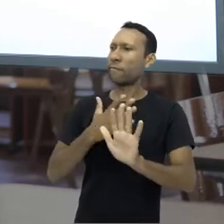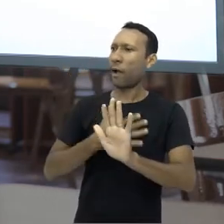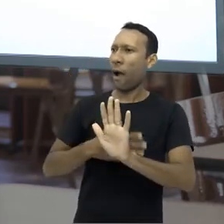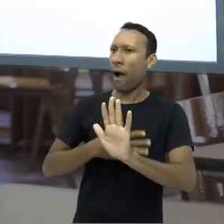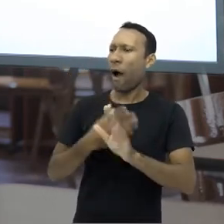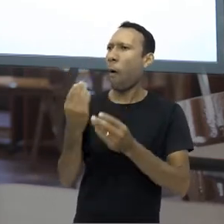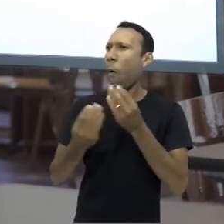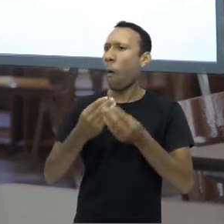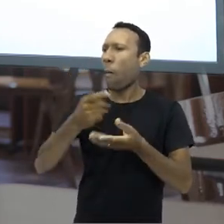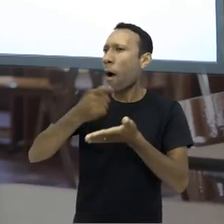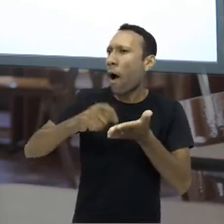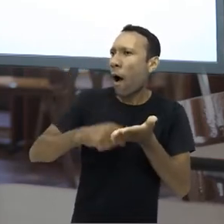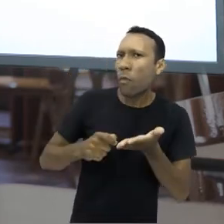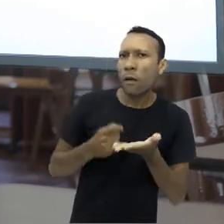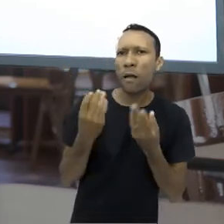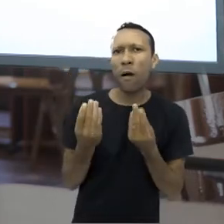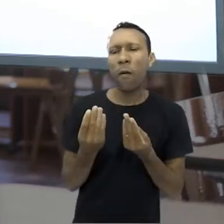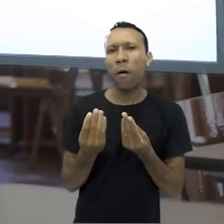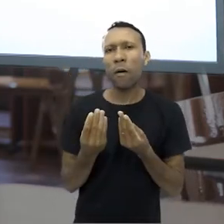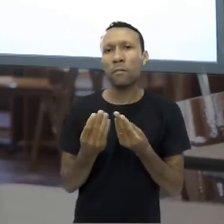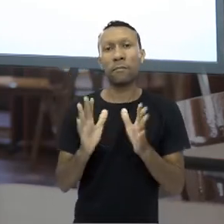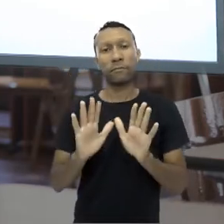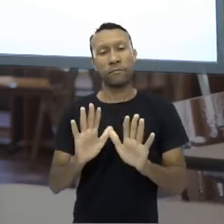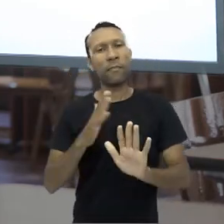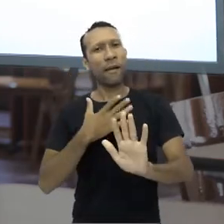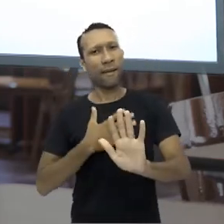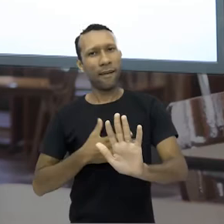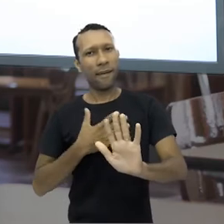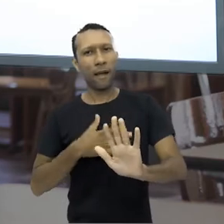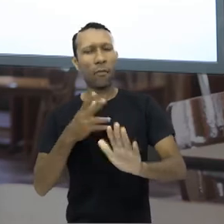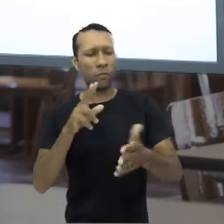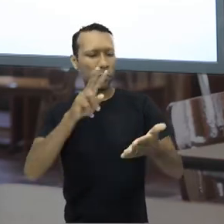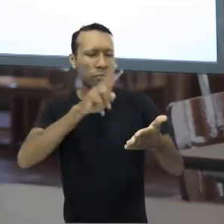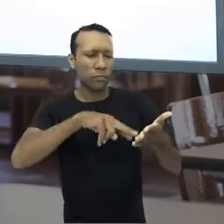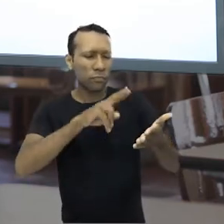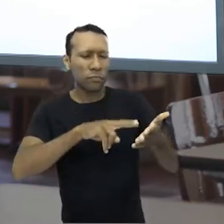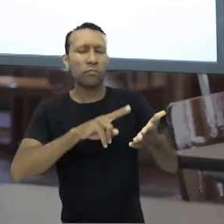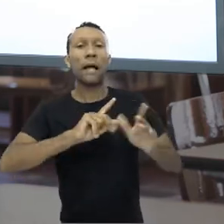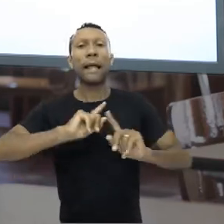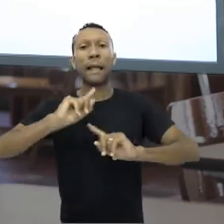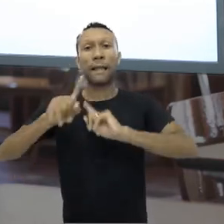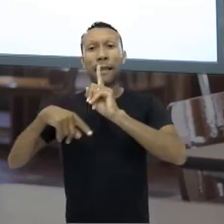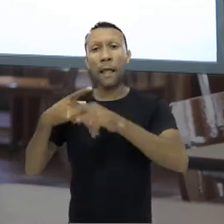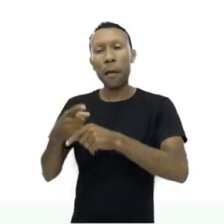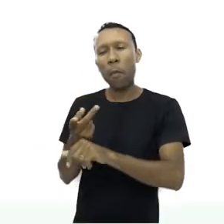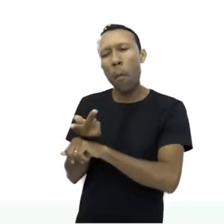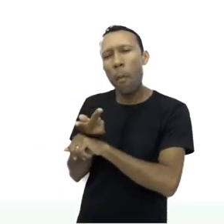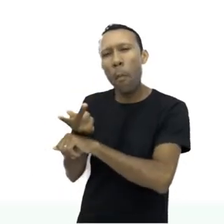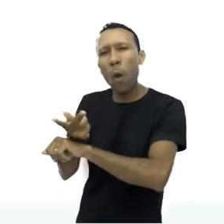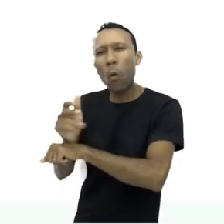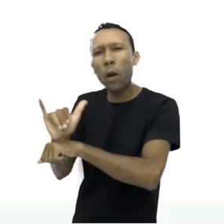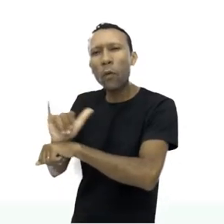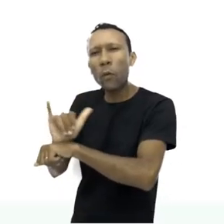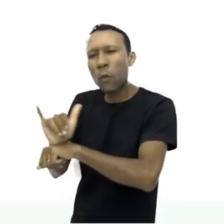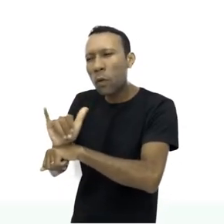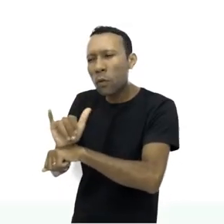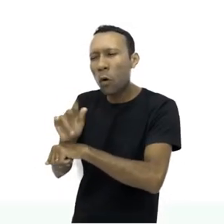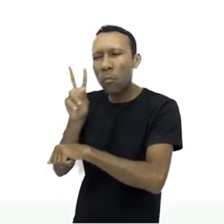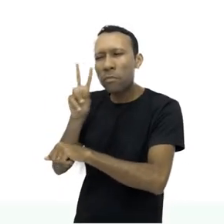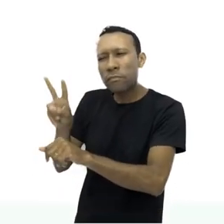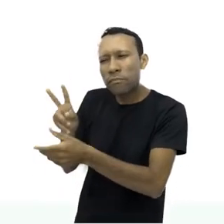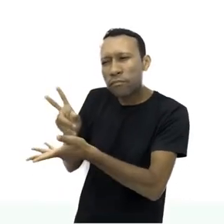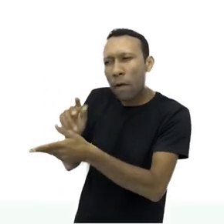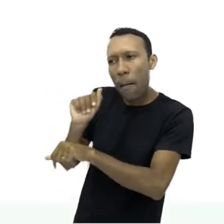como é que eu vou conseguir anotar essas informações para fazer o meu desenho? Novamente, você assiste a aula aqui, após a aula você vai lá no YouTube, rever a aula e dá